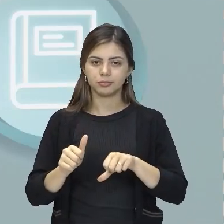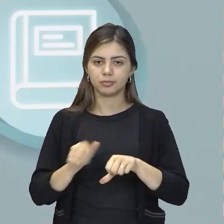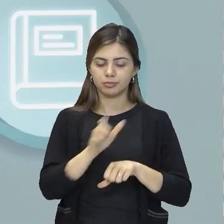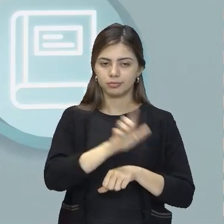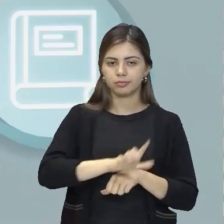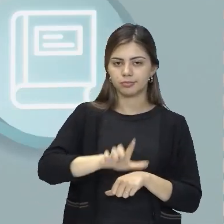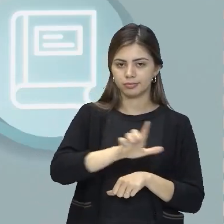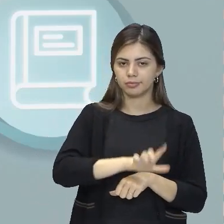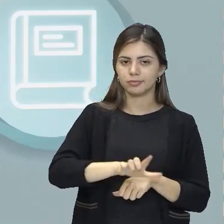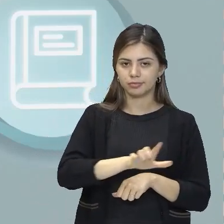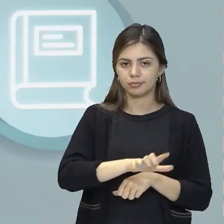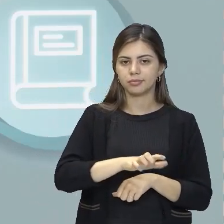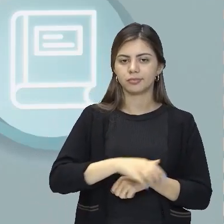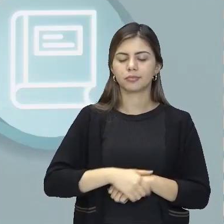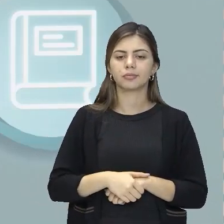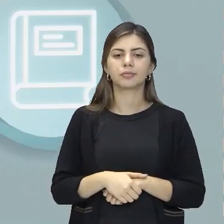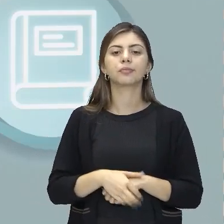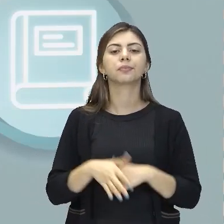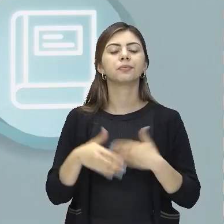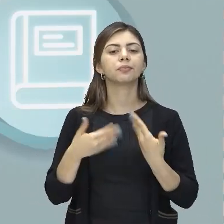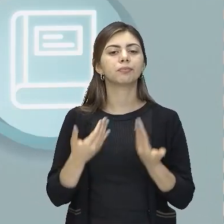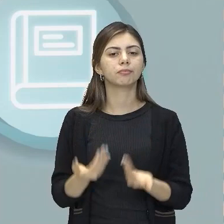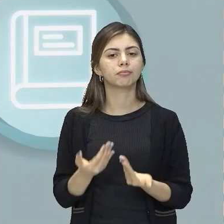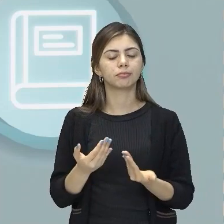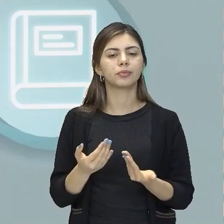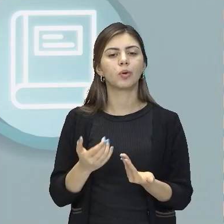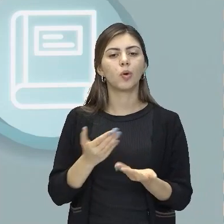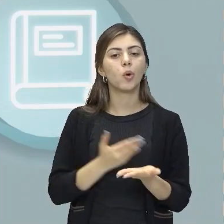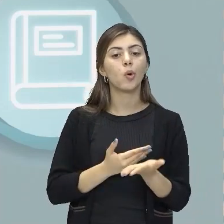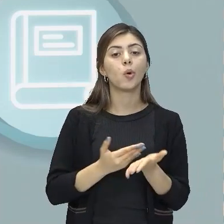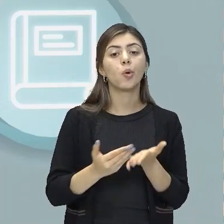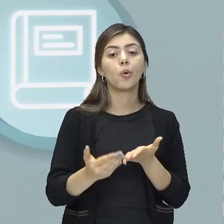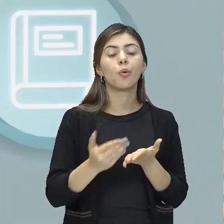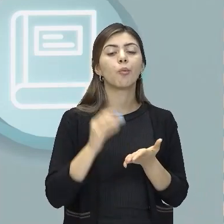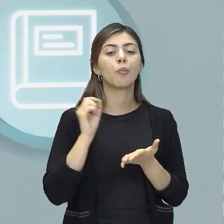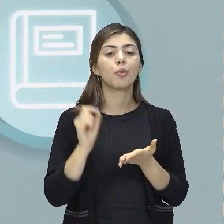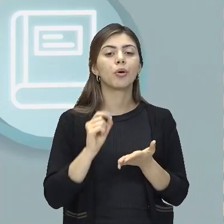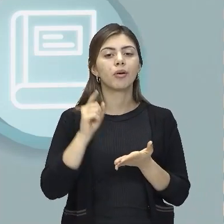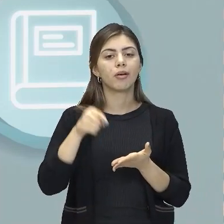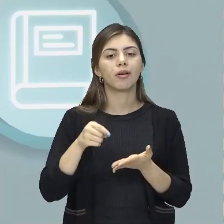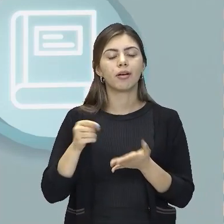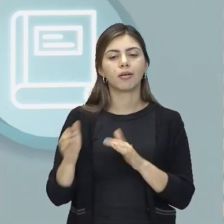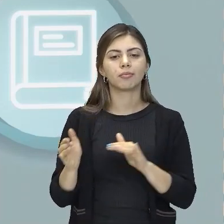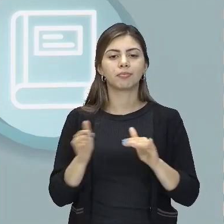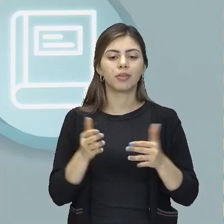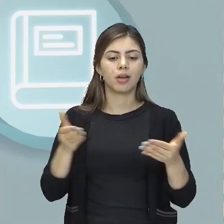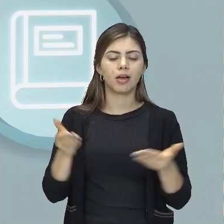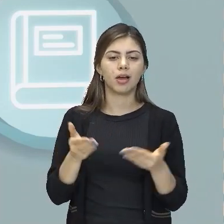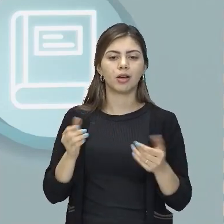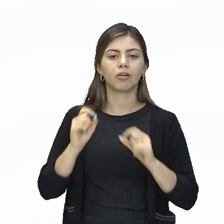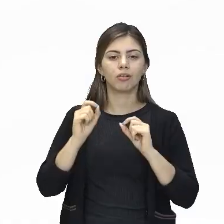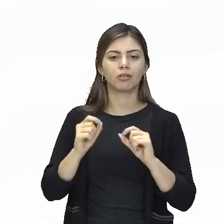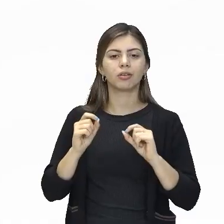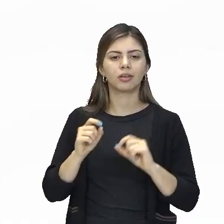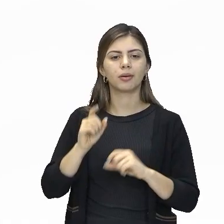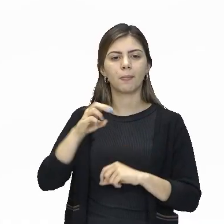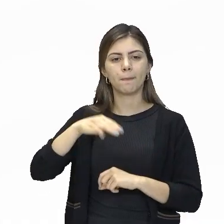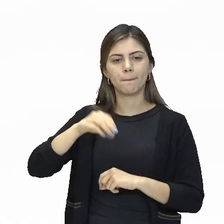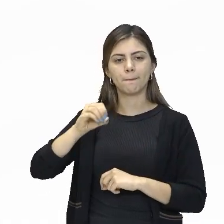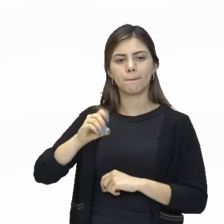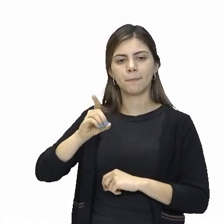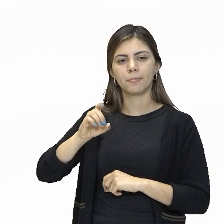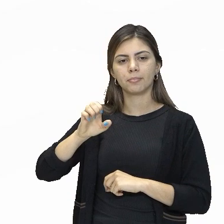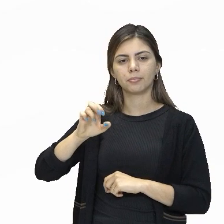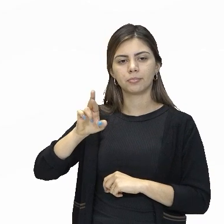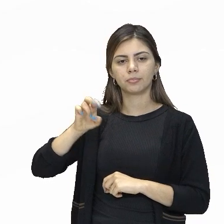literatura, dessa literatura. E aí começou-se o modernismo brasileiro. Como vocês sabem, o